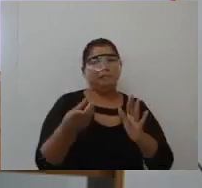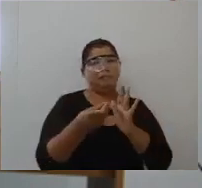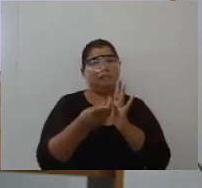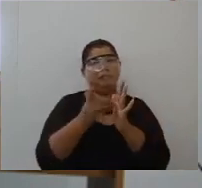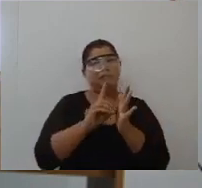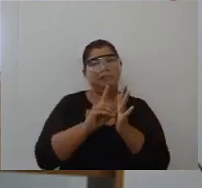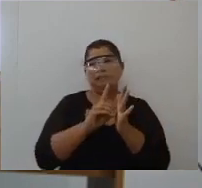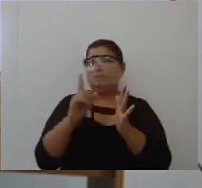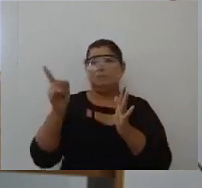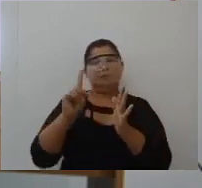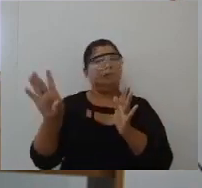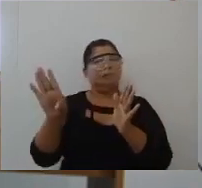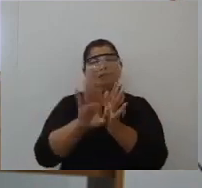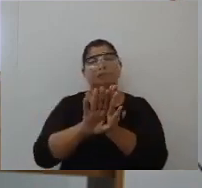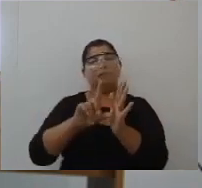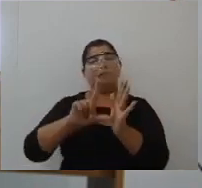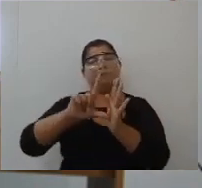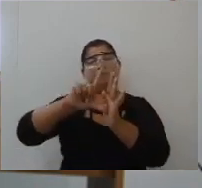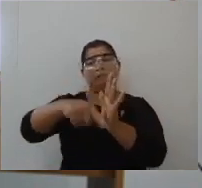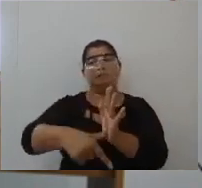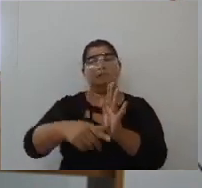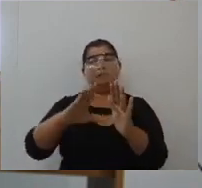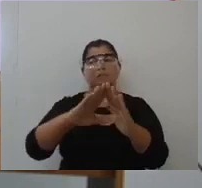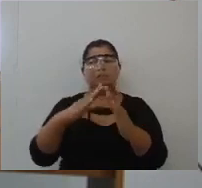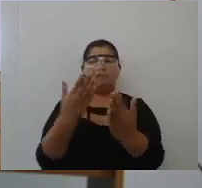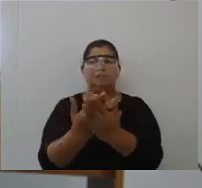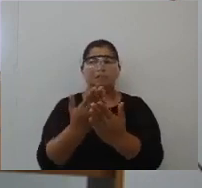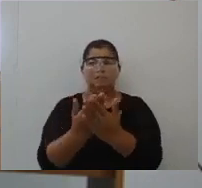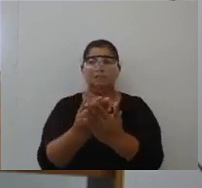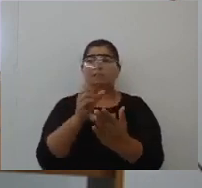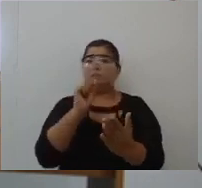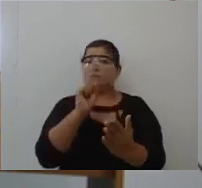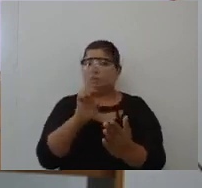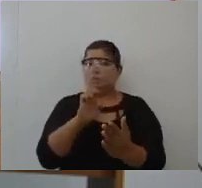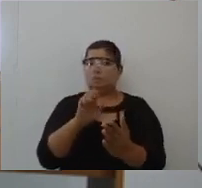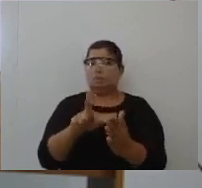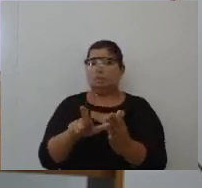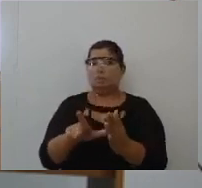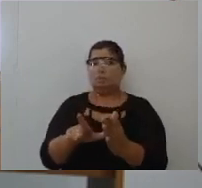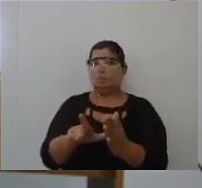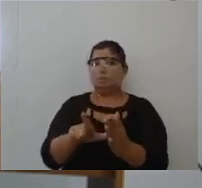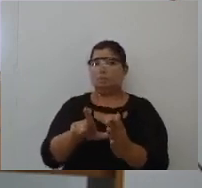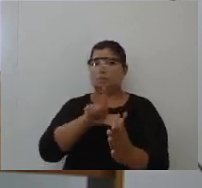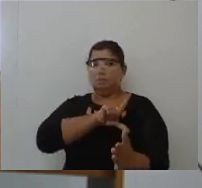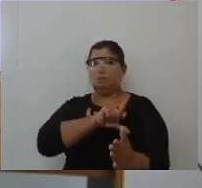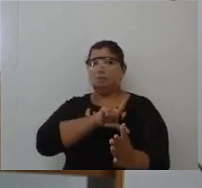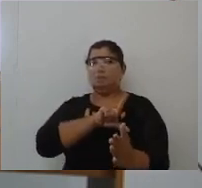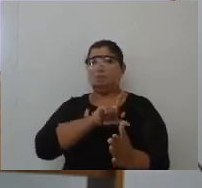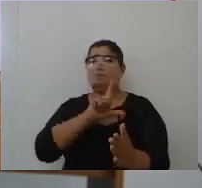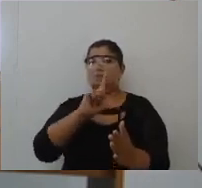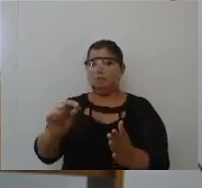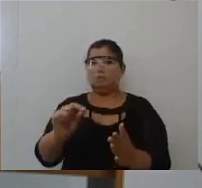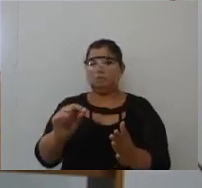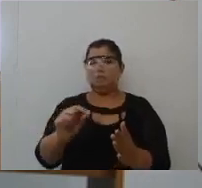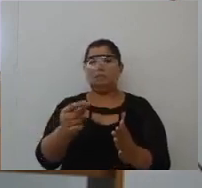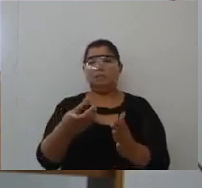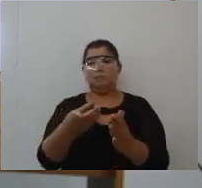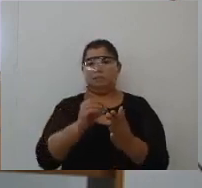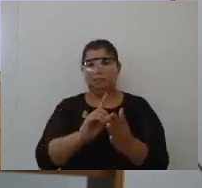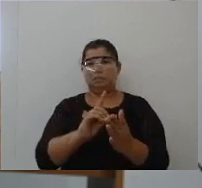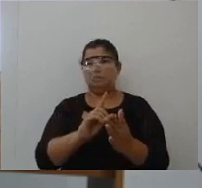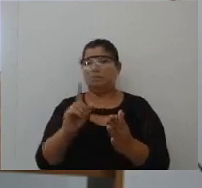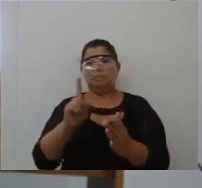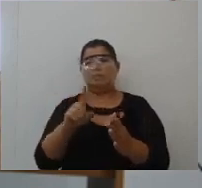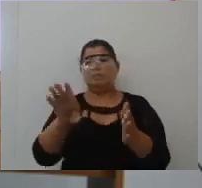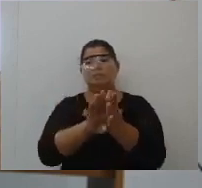não chegará atrasado à escola. Desde que saia cedo. Se sair cedo, não